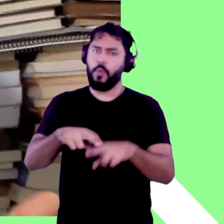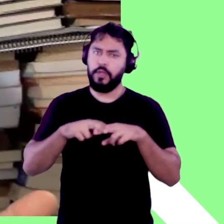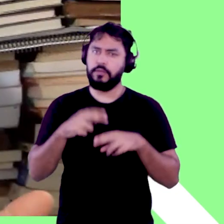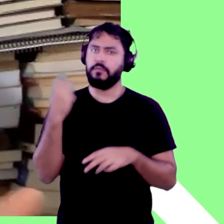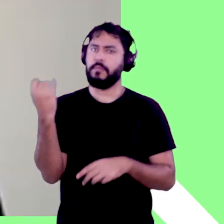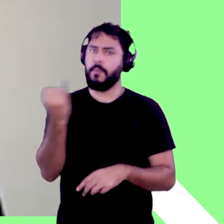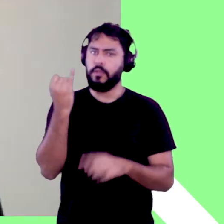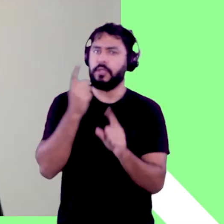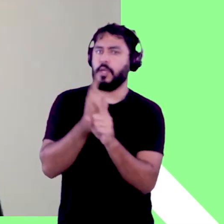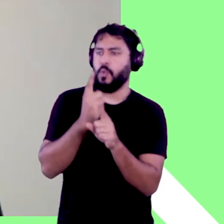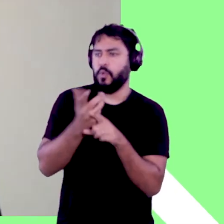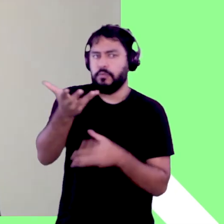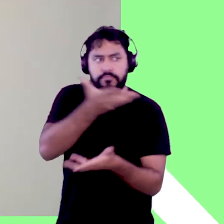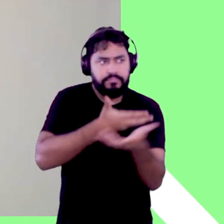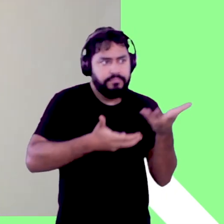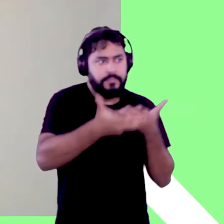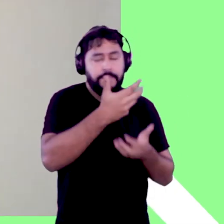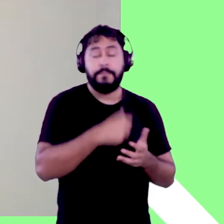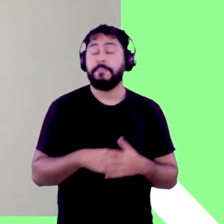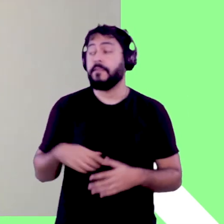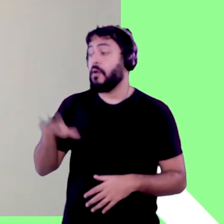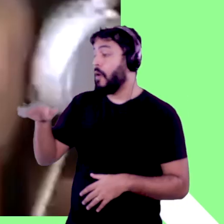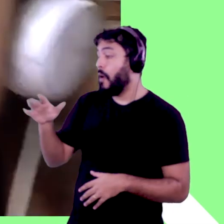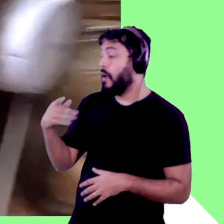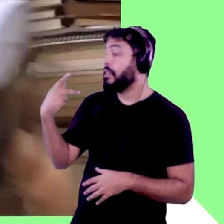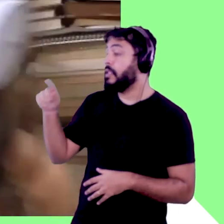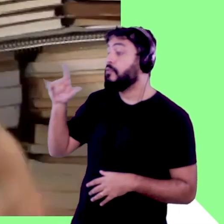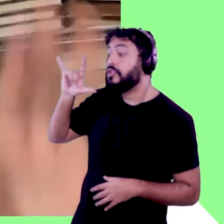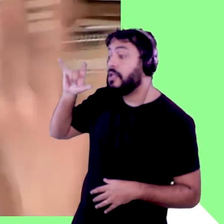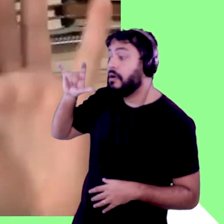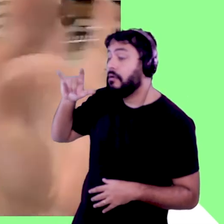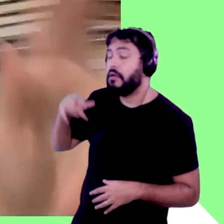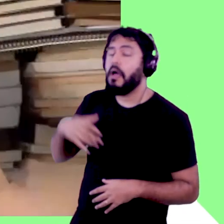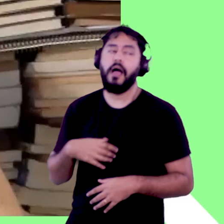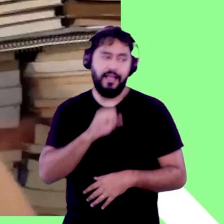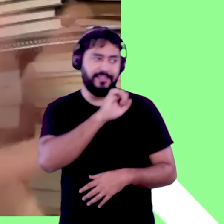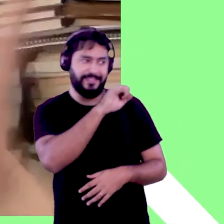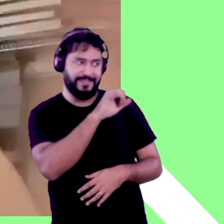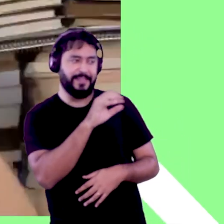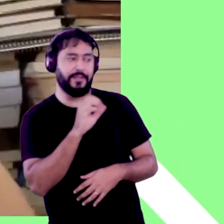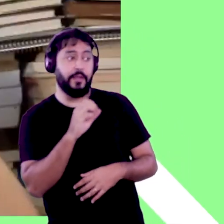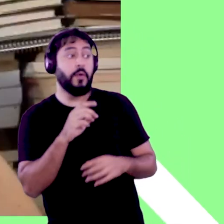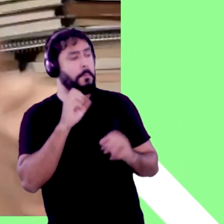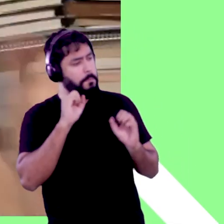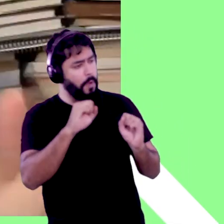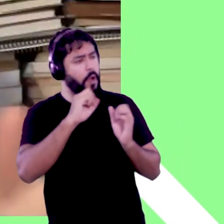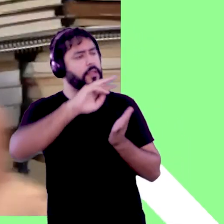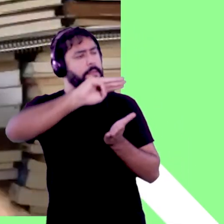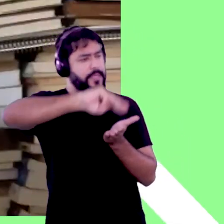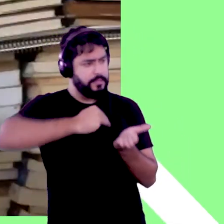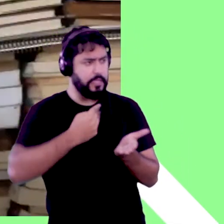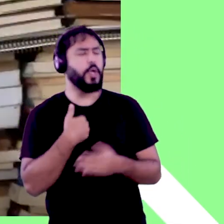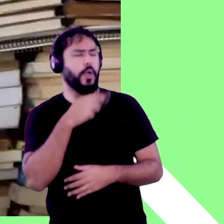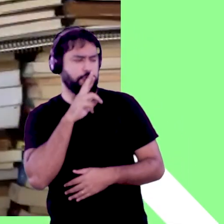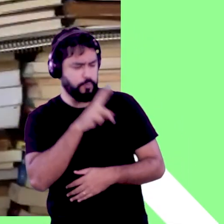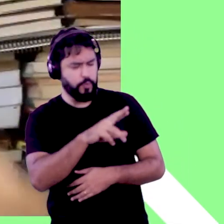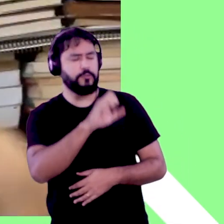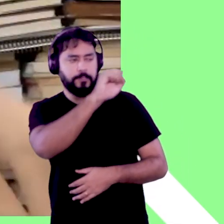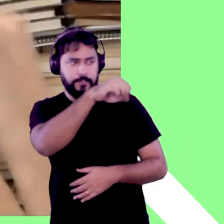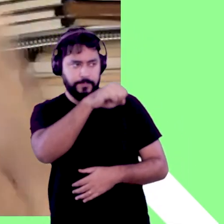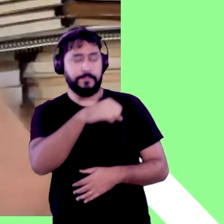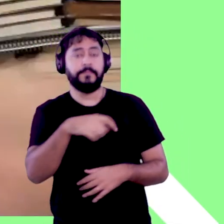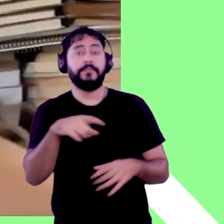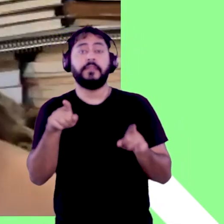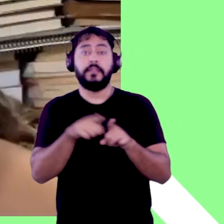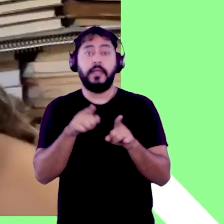Isa, passa seu Instagram. Ah, tá. Gente, podem mandar mensagens, eu respondo lá.